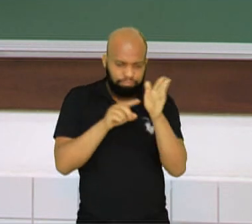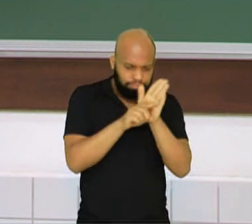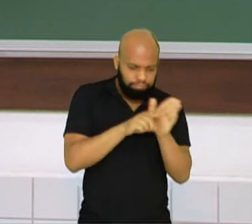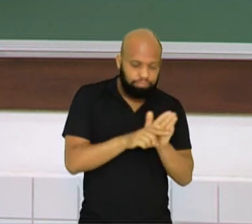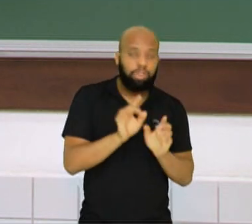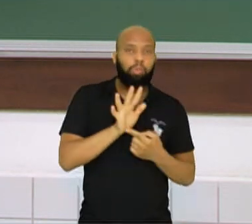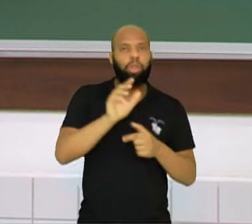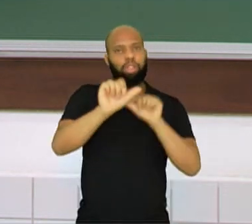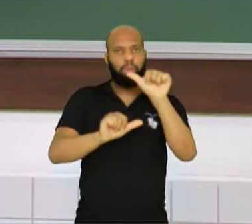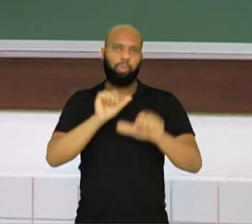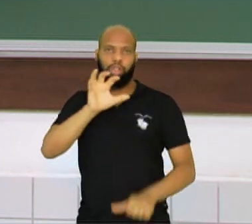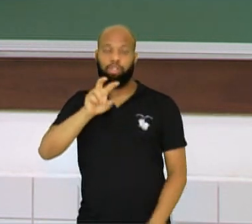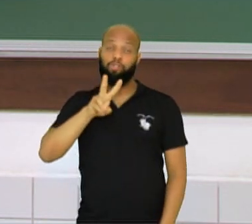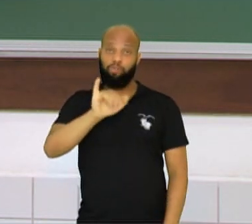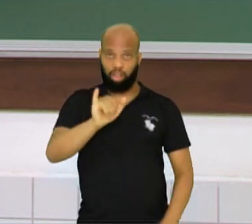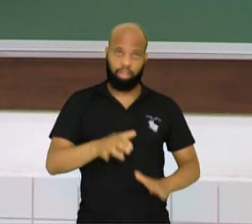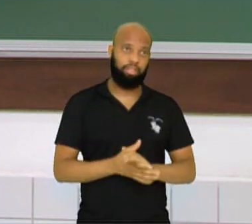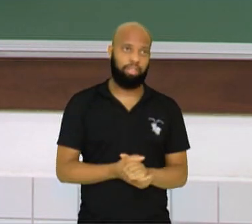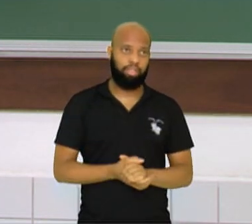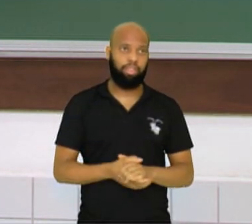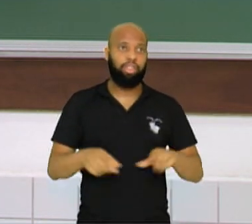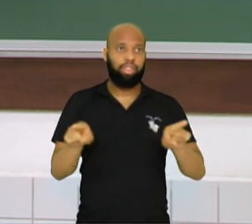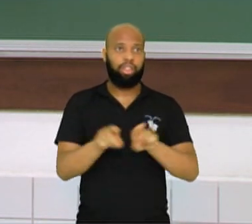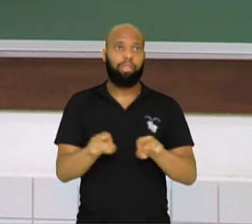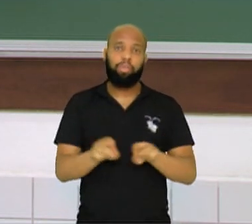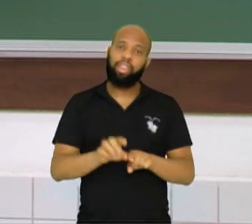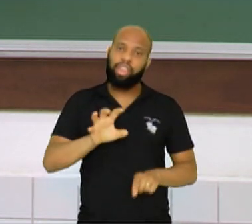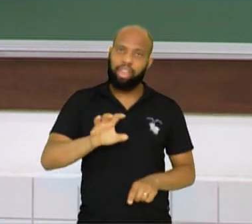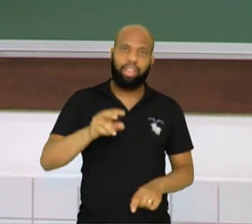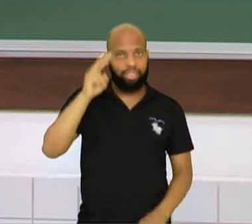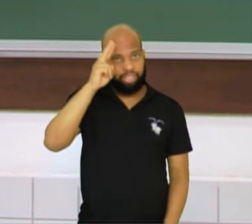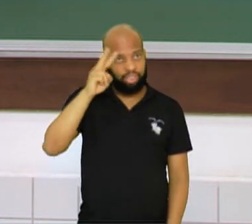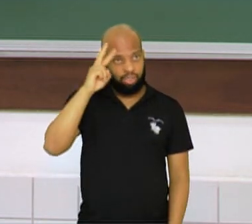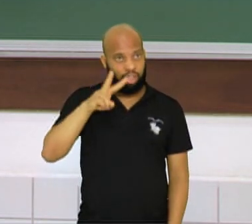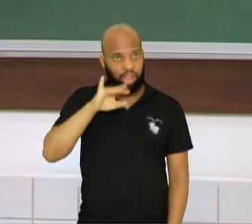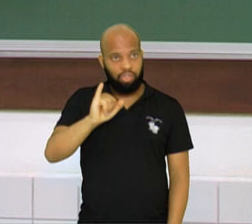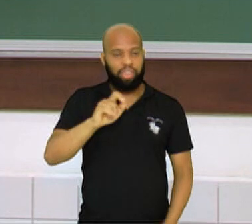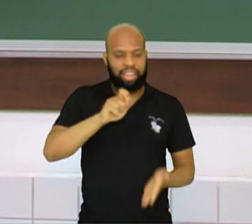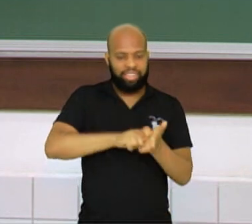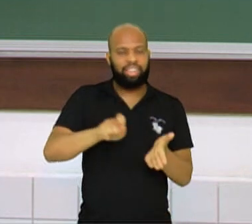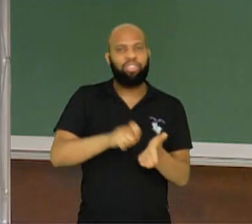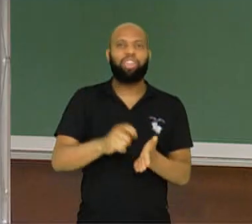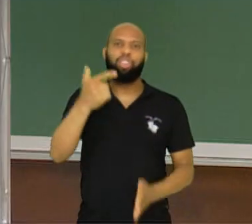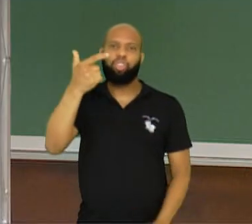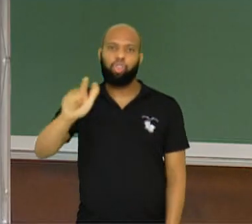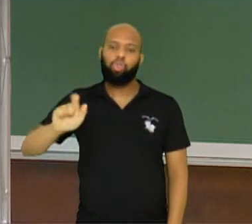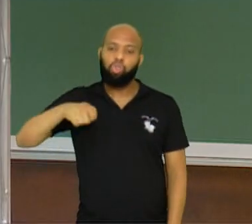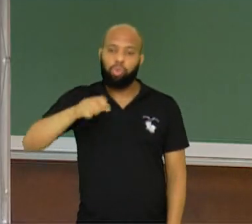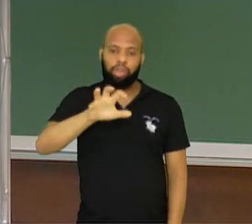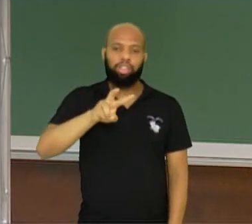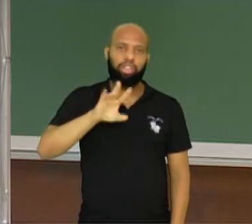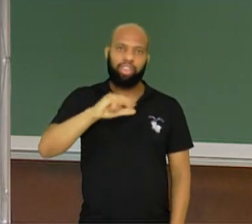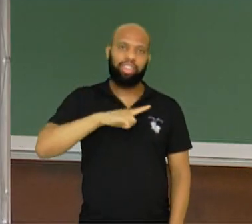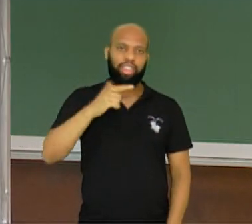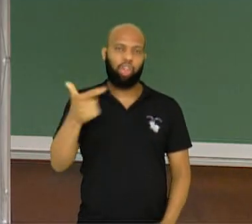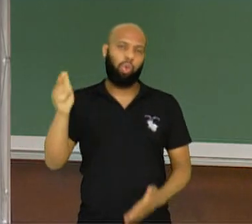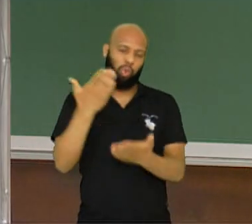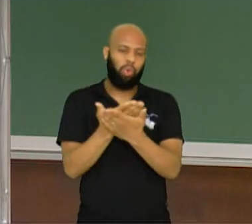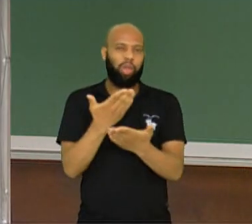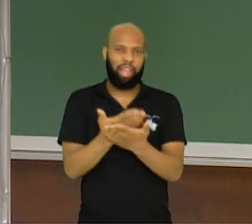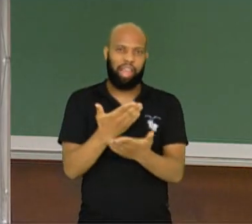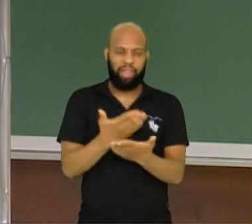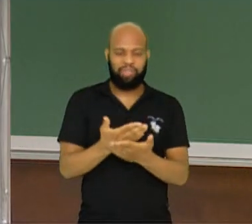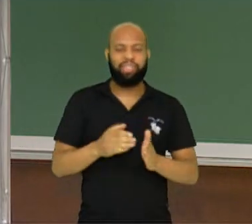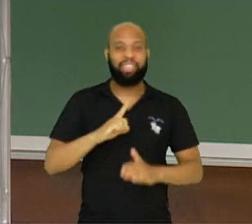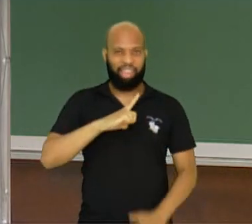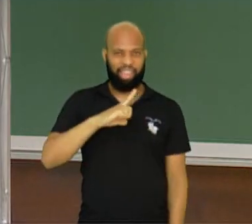de modificar isso. E essa história, ela vai ser reescrita. E é sobre isso que a gente vai estudar na